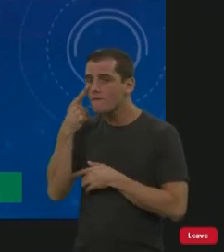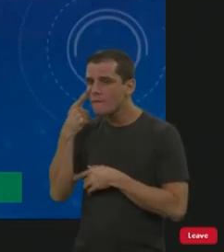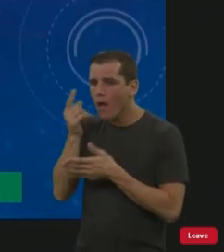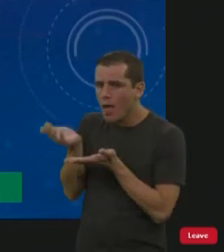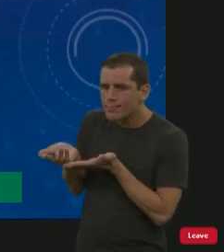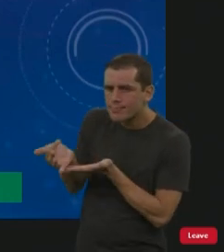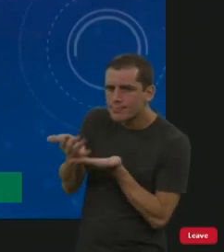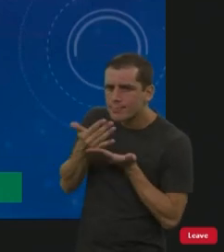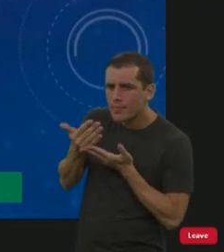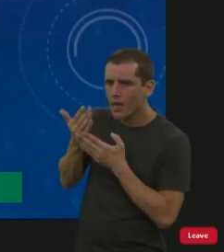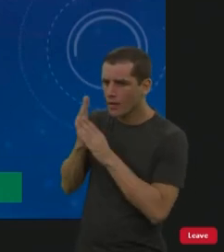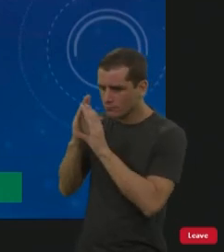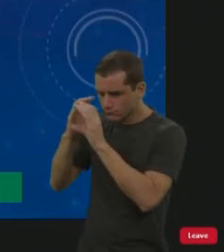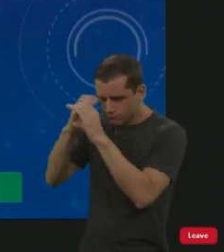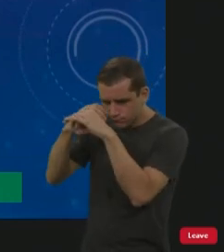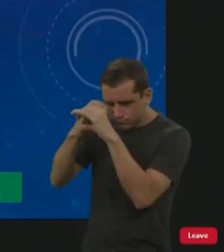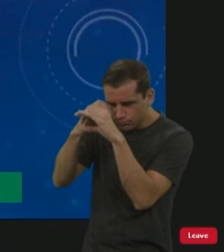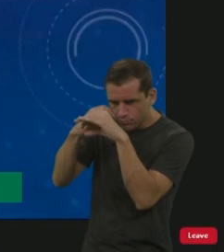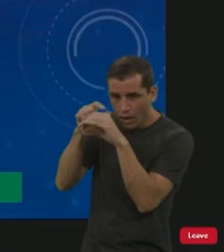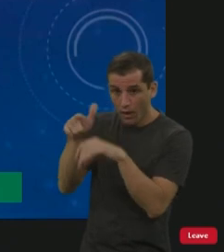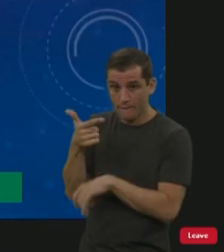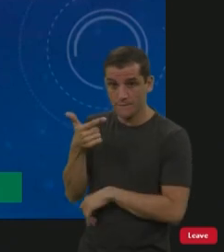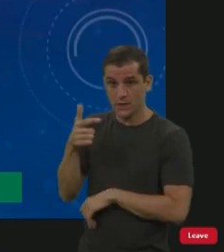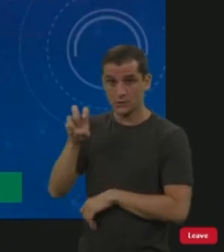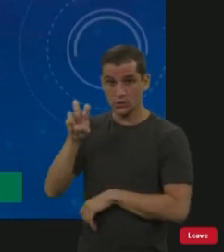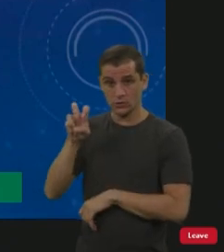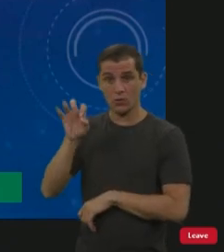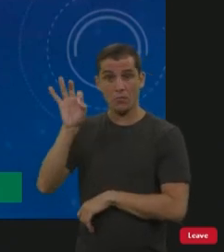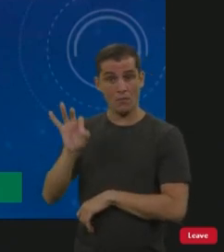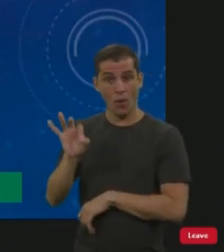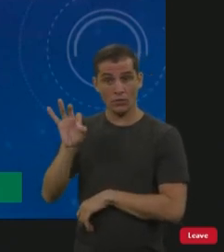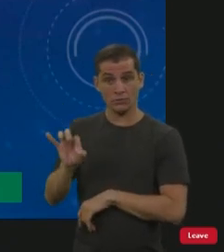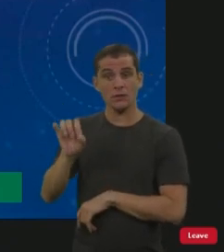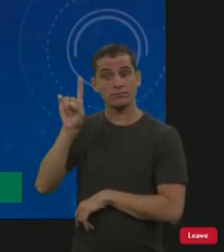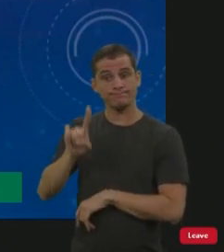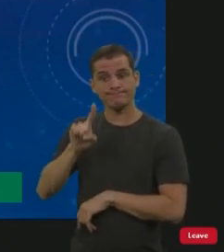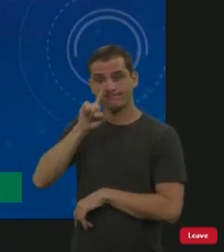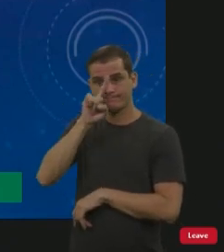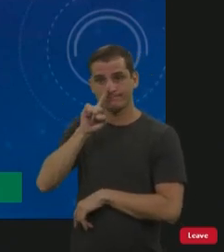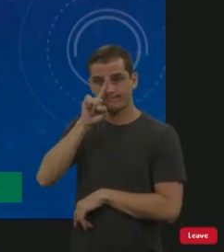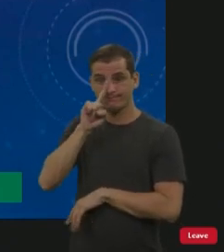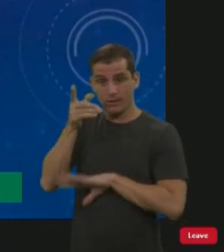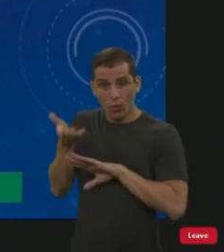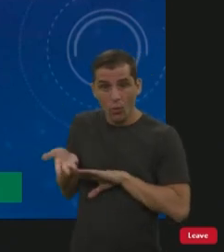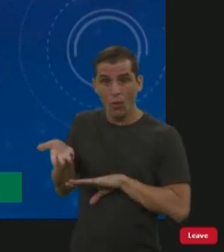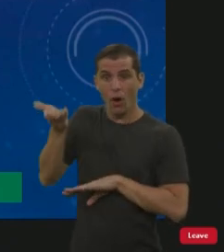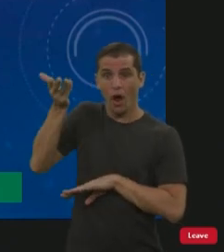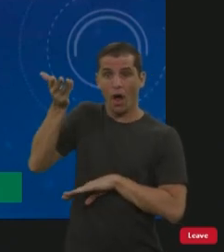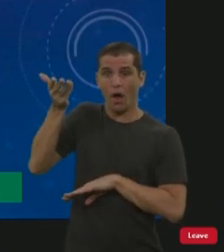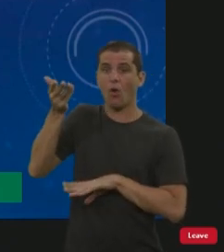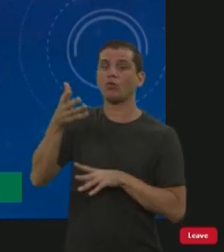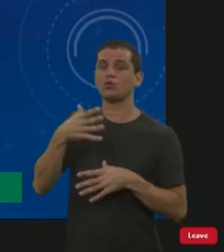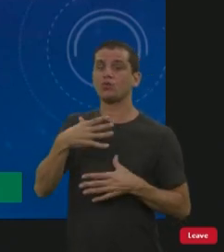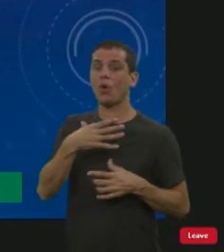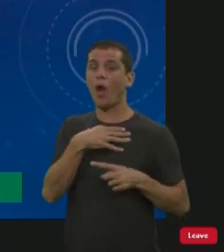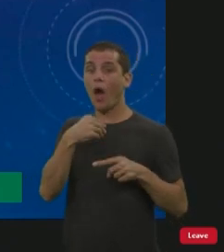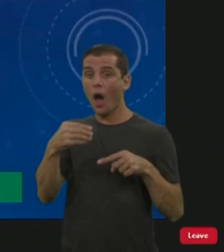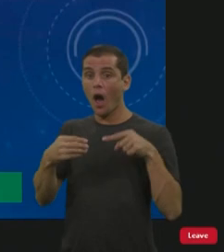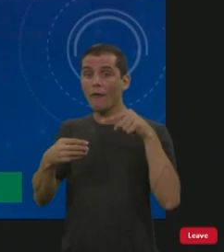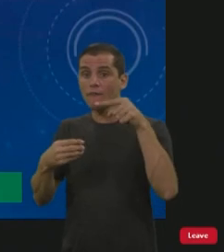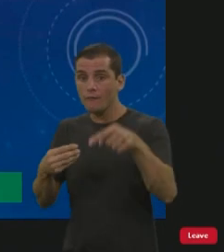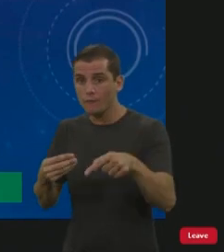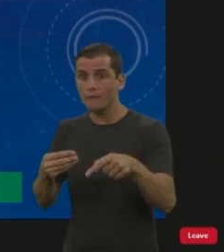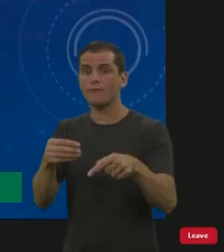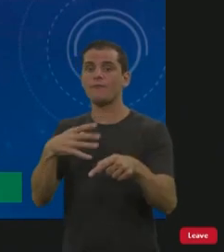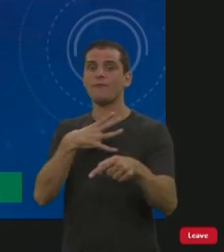seja concreto na cabeça dessa família, que é um risco muito alto de recorrência. Tá? Então, é